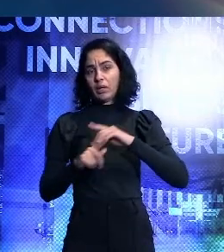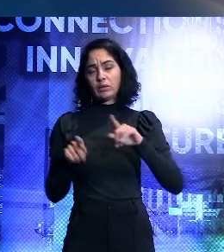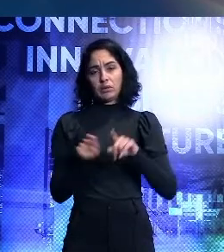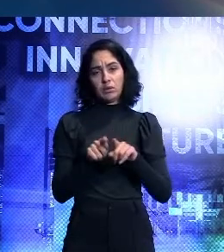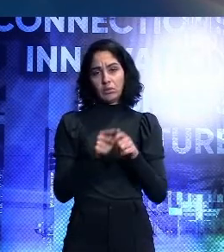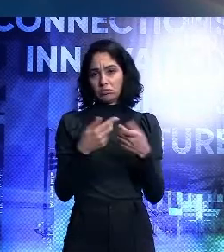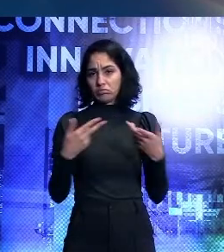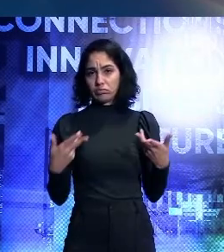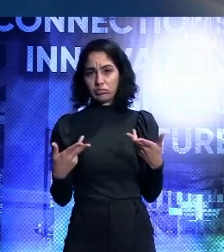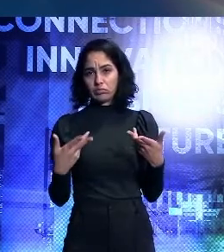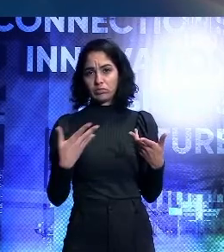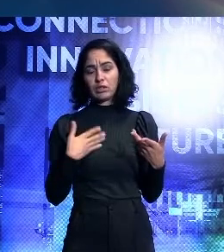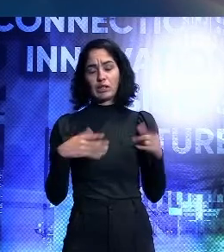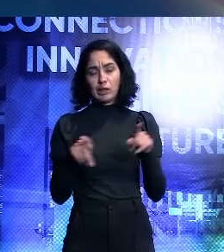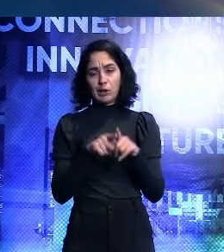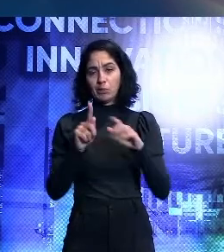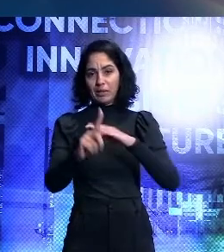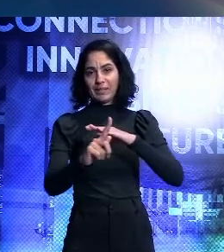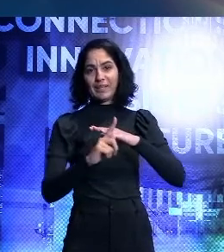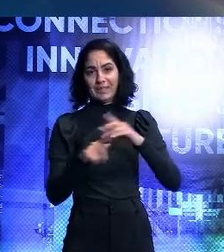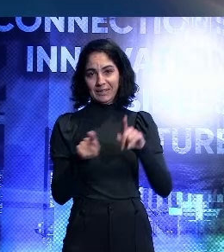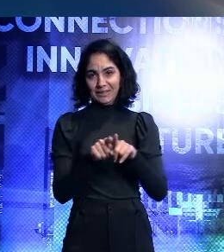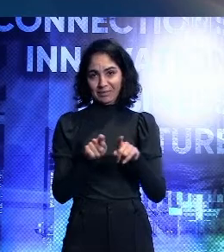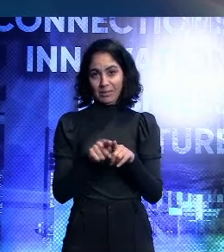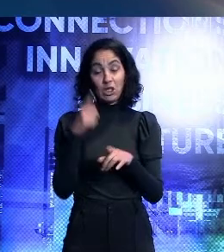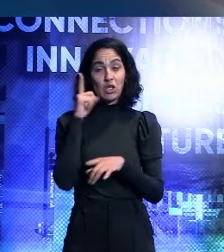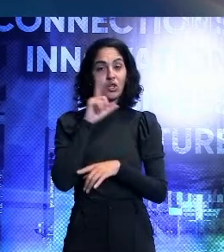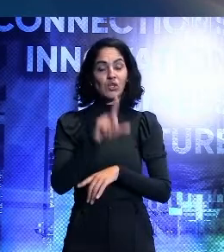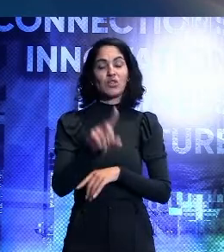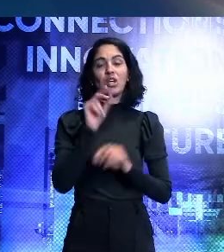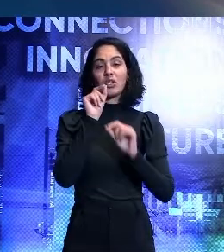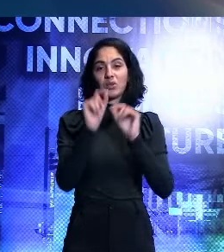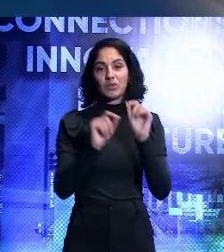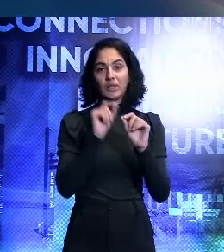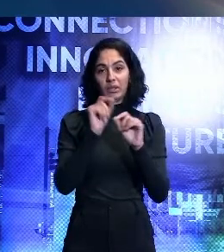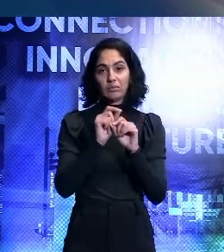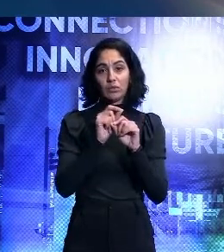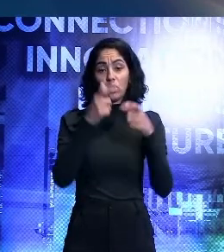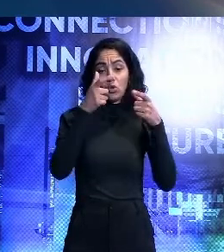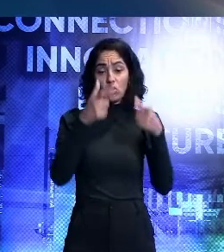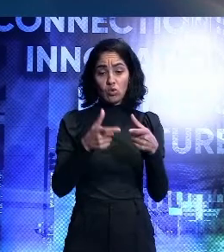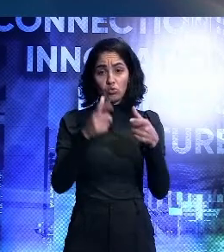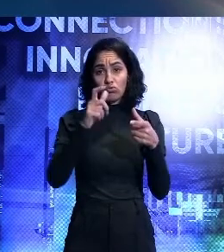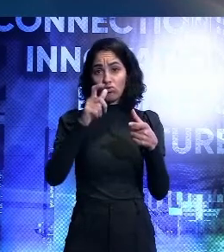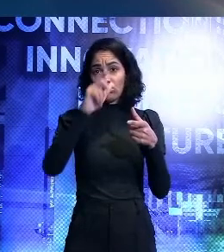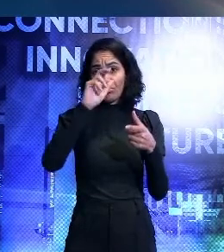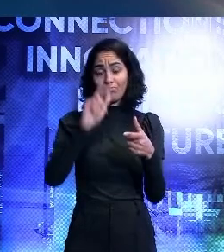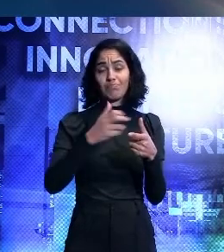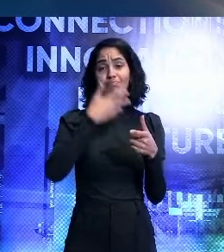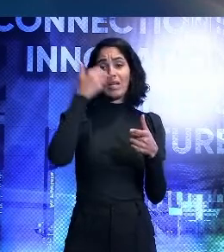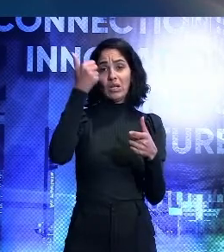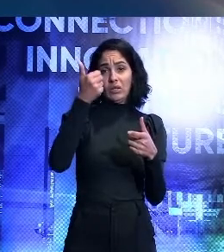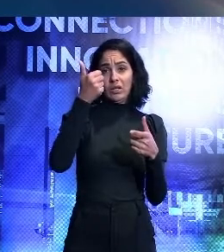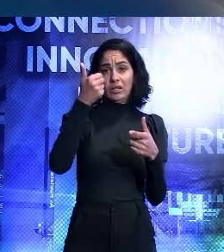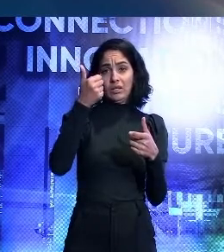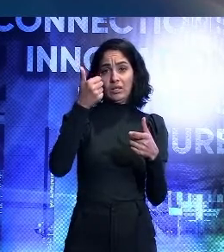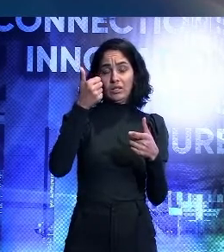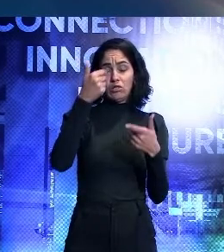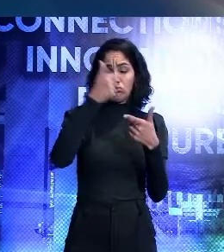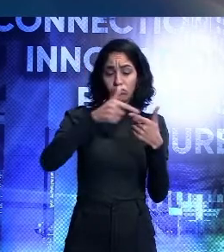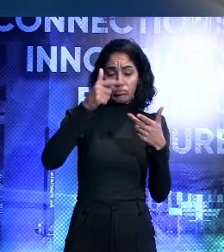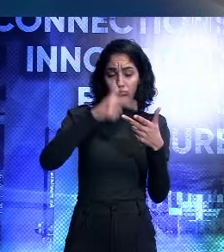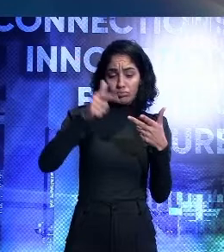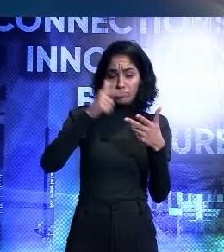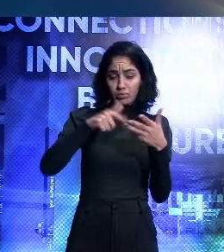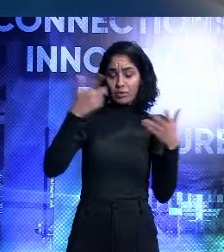quando a gente é cliente também, né? E a gente consegue ver onde é que a gente pode melhorar. Onde é que estão as questões